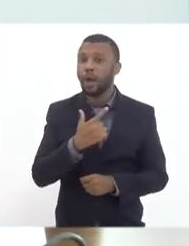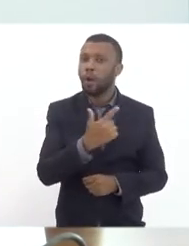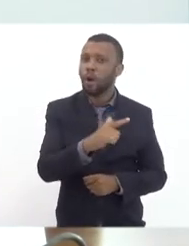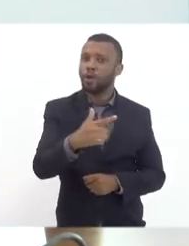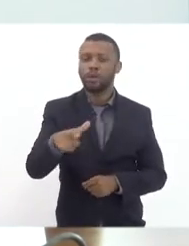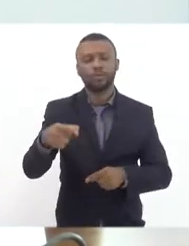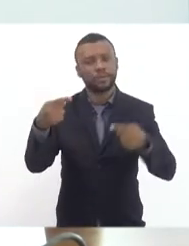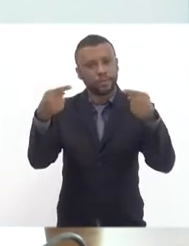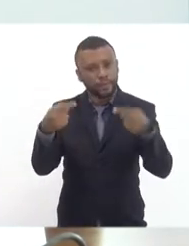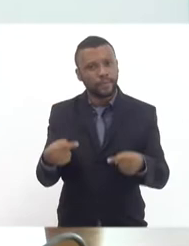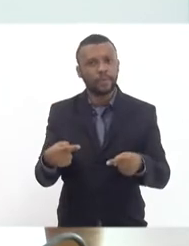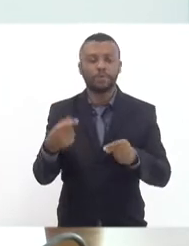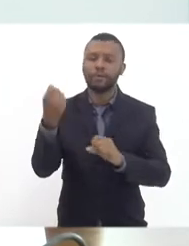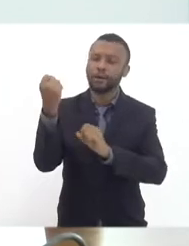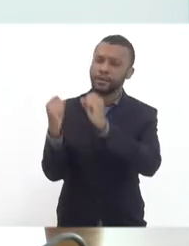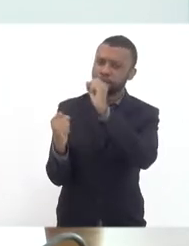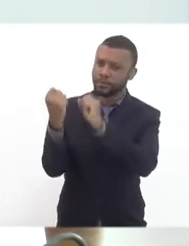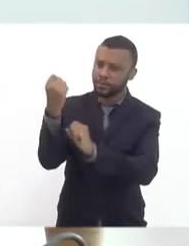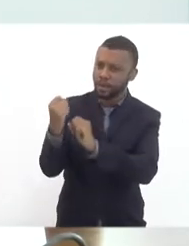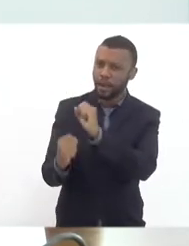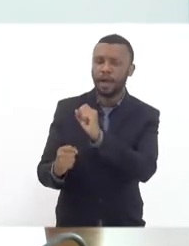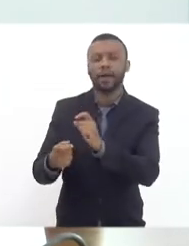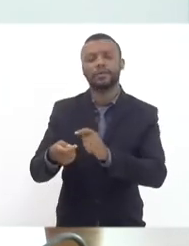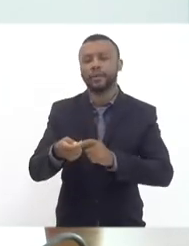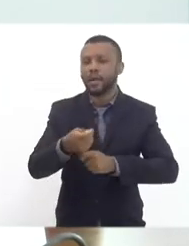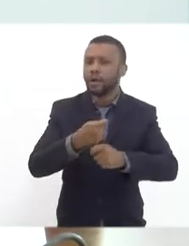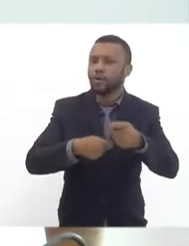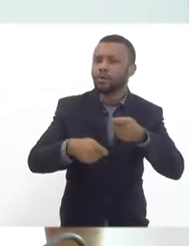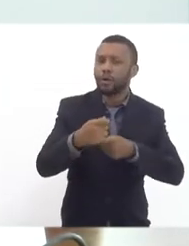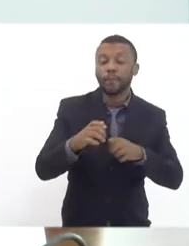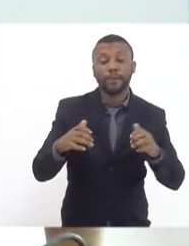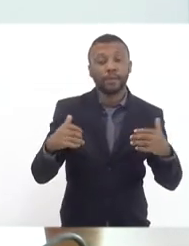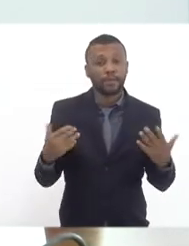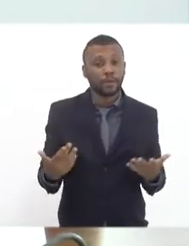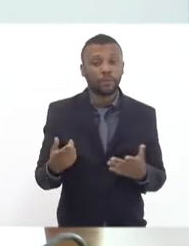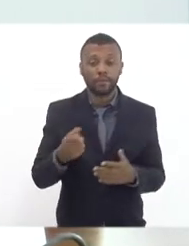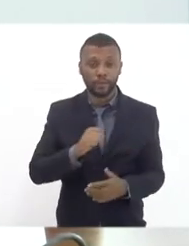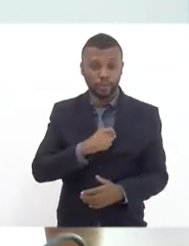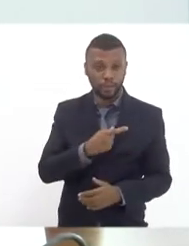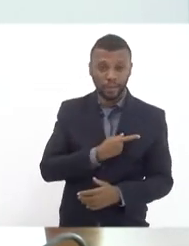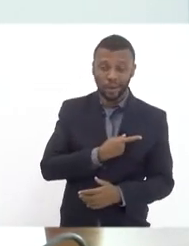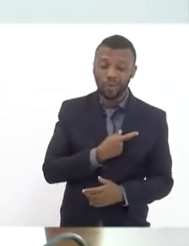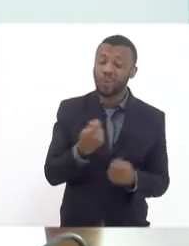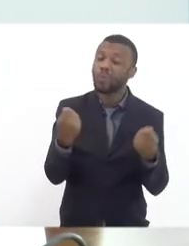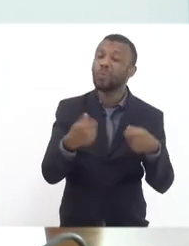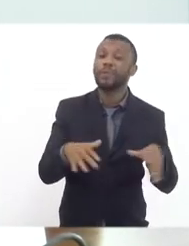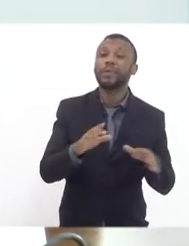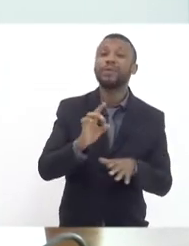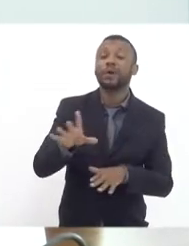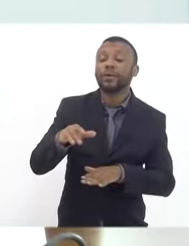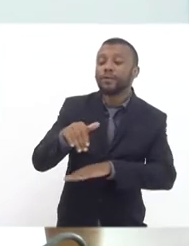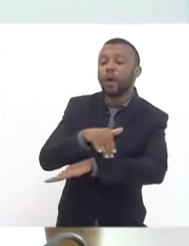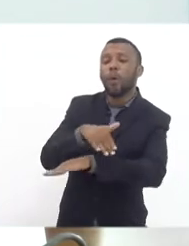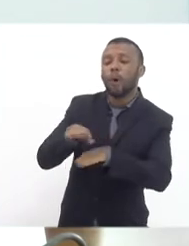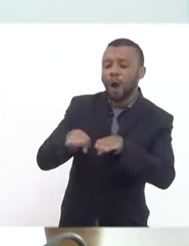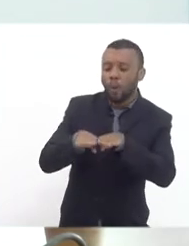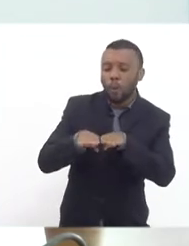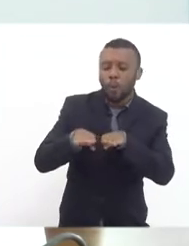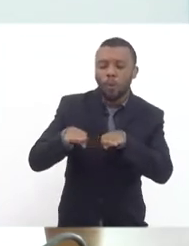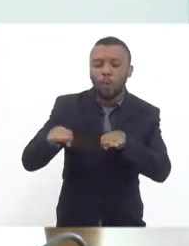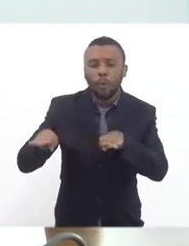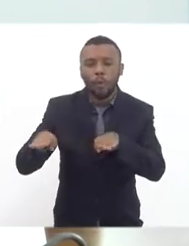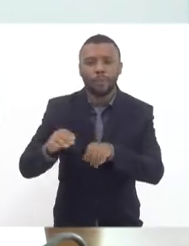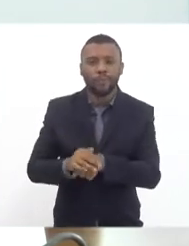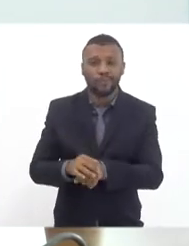industriais, econômicos e tudo mais. Então, São Gonçalo não precisa só de asfalto. Pelo contrário, São Gonçalo precisa menos